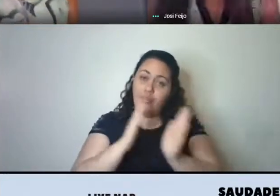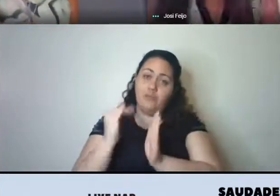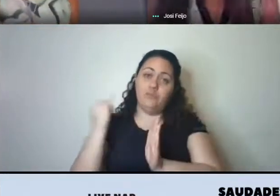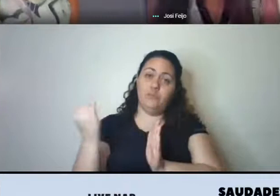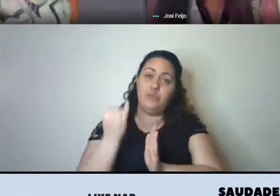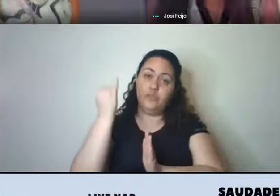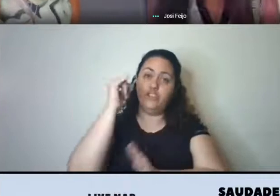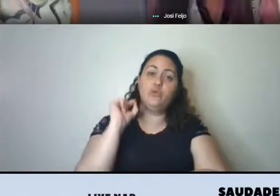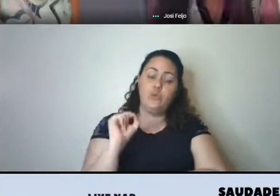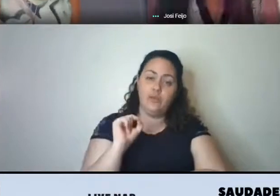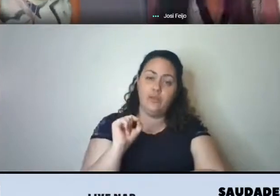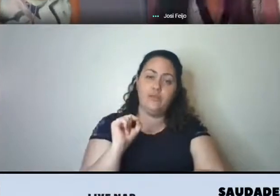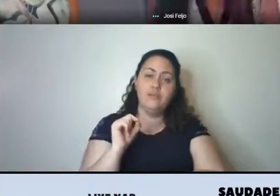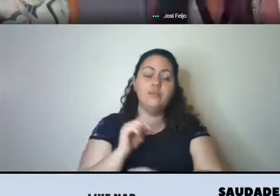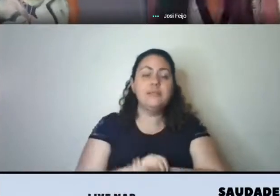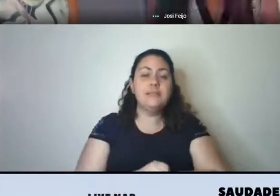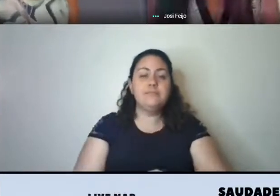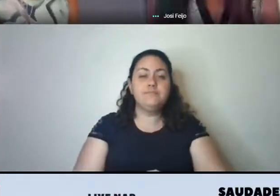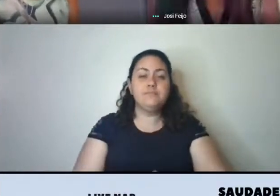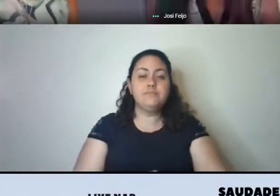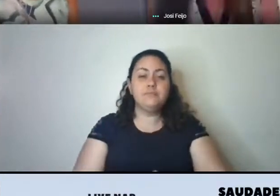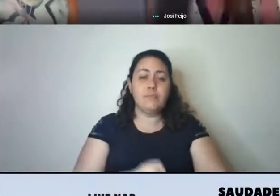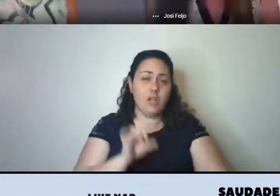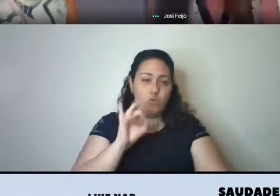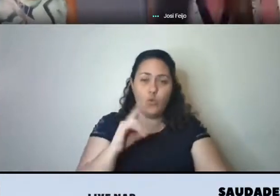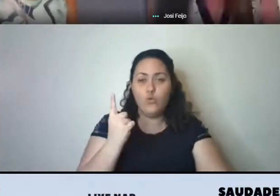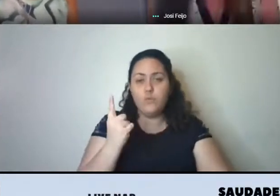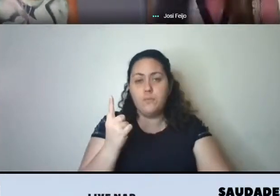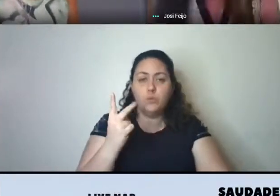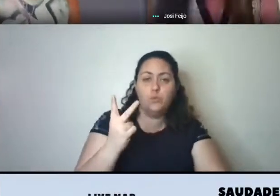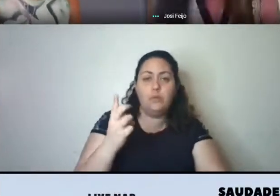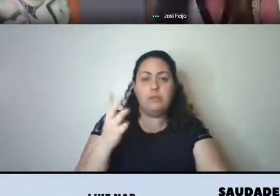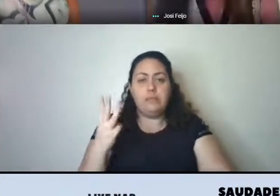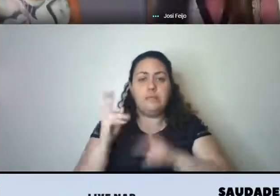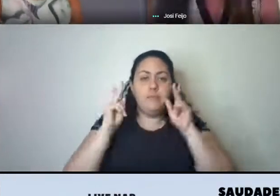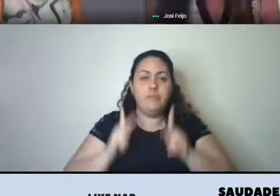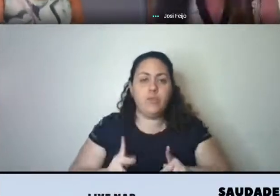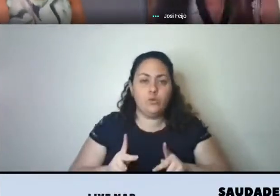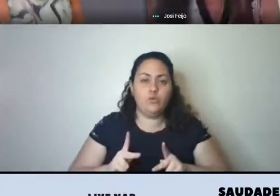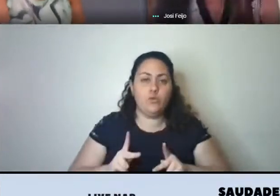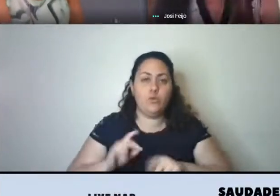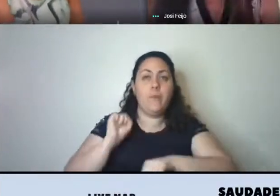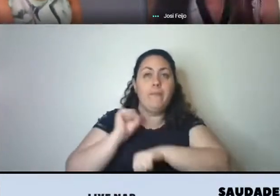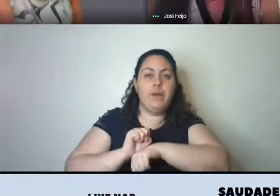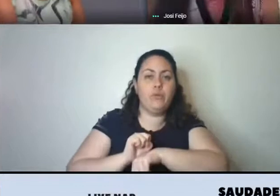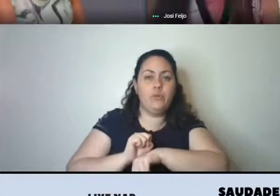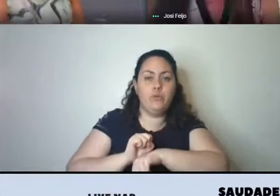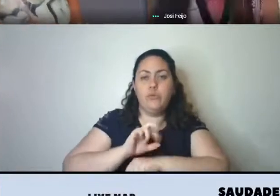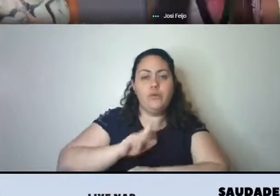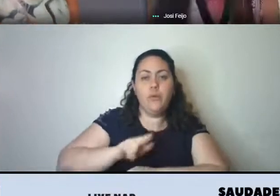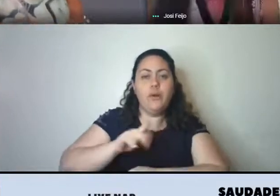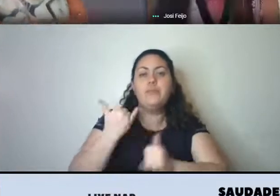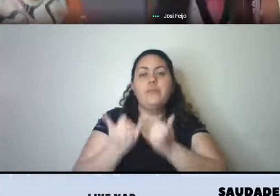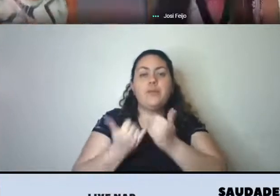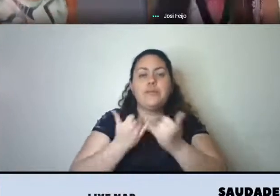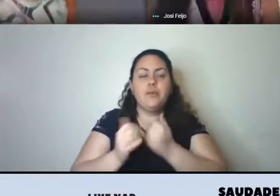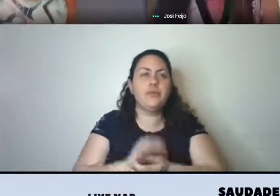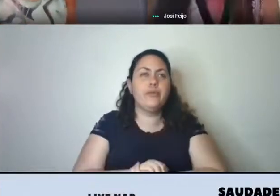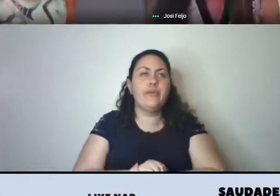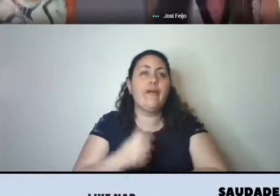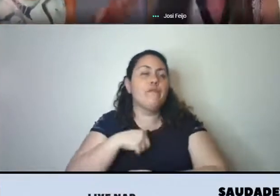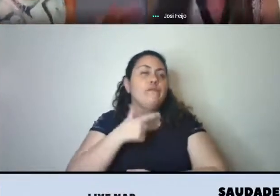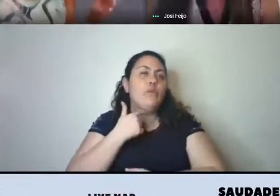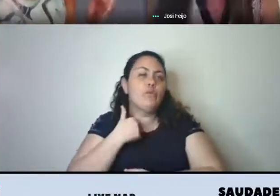eles não estão sendo vividos de maneira isolada. Né? Então não é assim, eu tinha muita vontade de morar em Porto Alegre, fui, não deu, voltei, e as